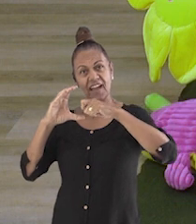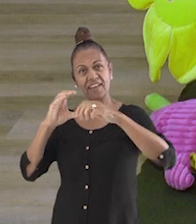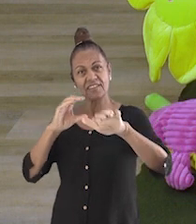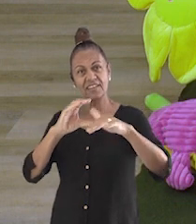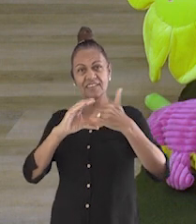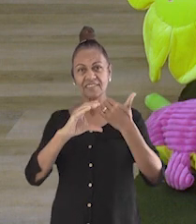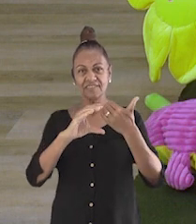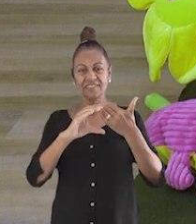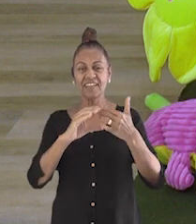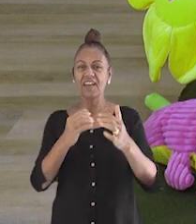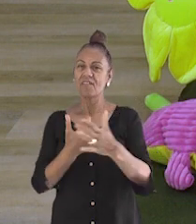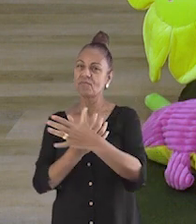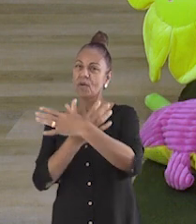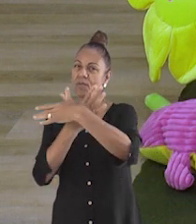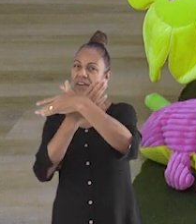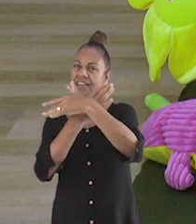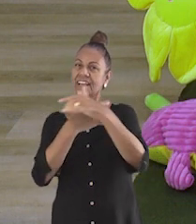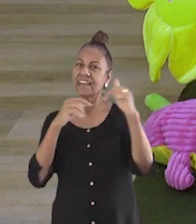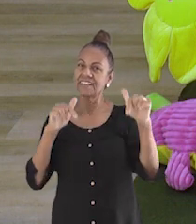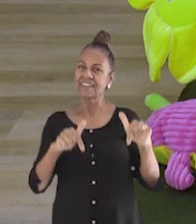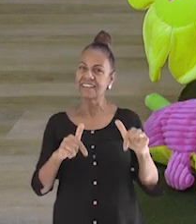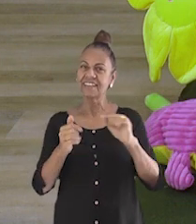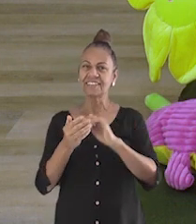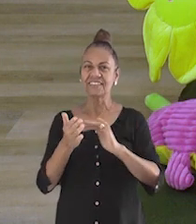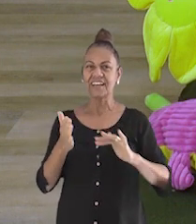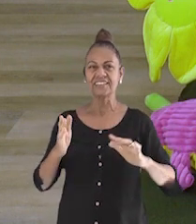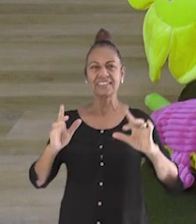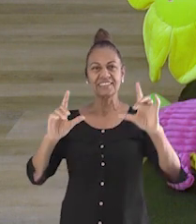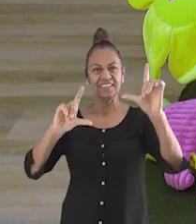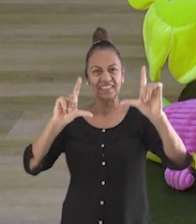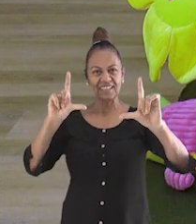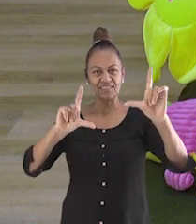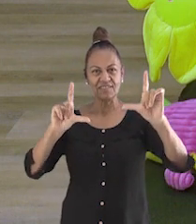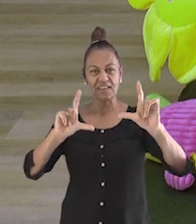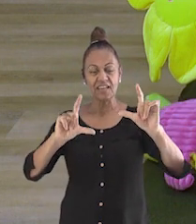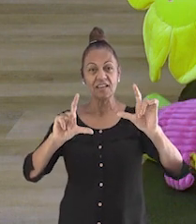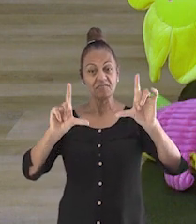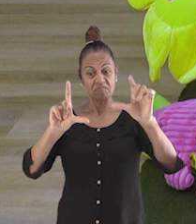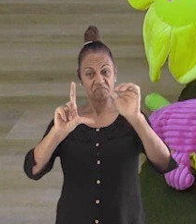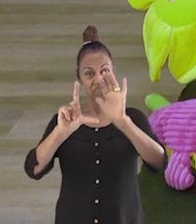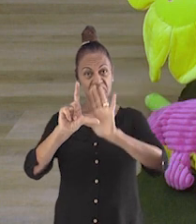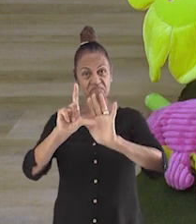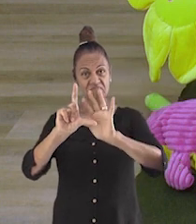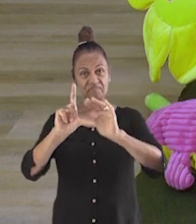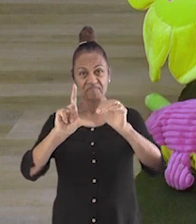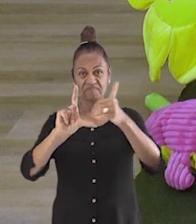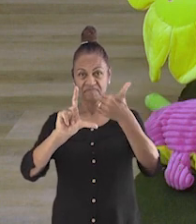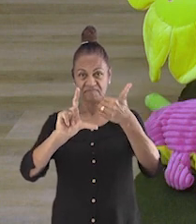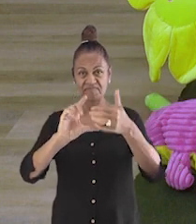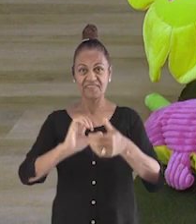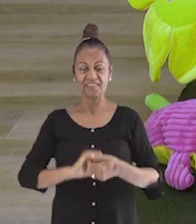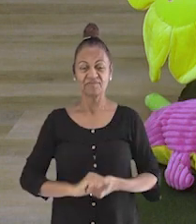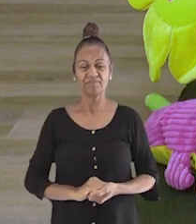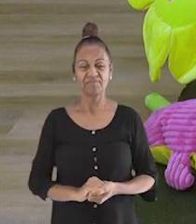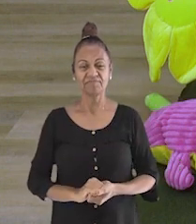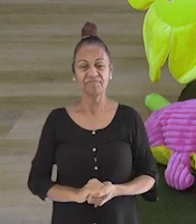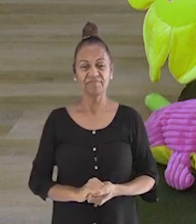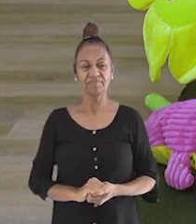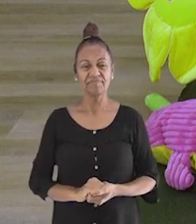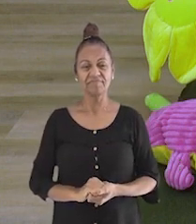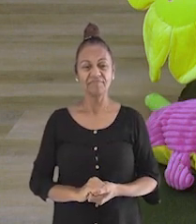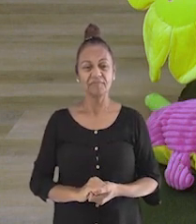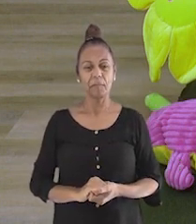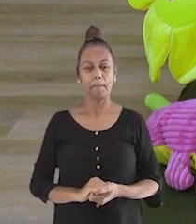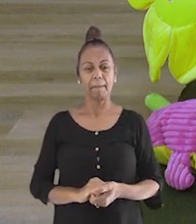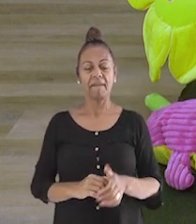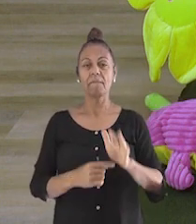a borboleta para o DV em Casa na TV, através do QR Code que está aparecendo aí na